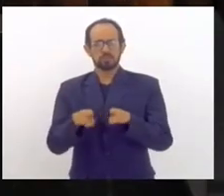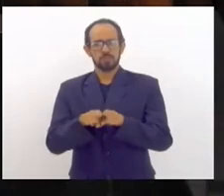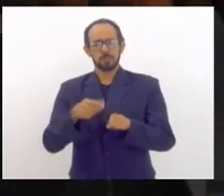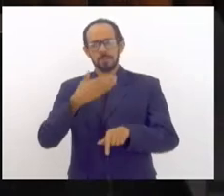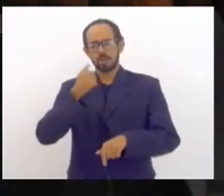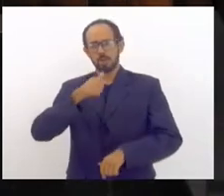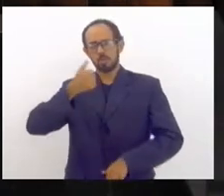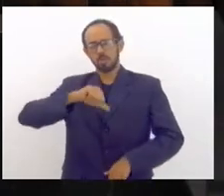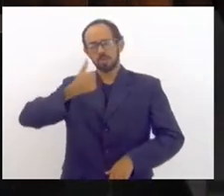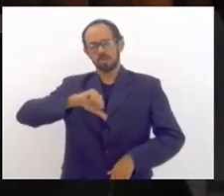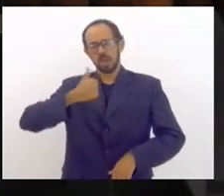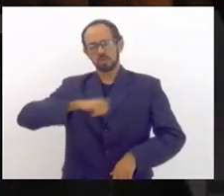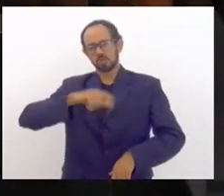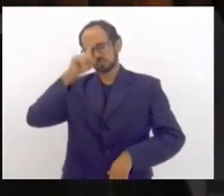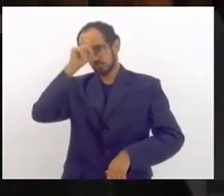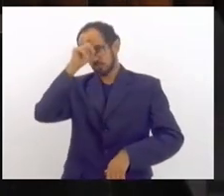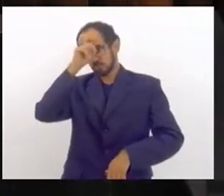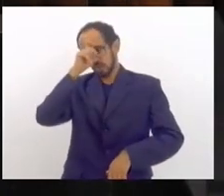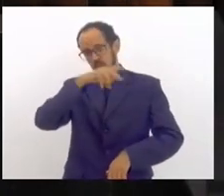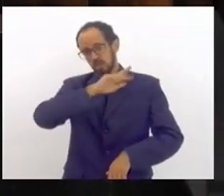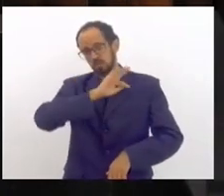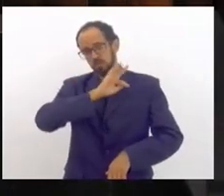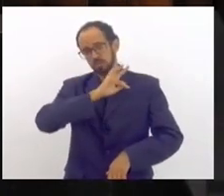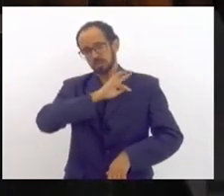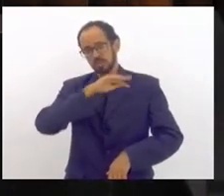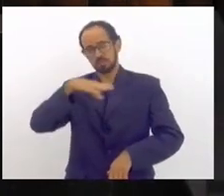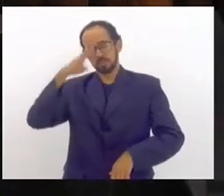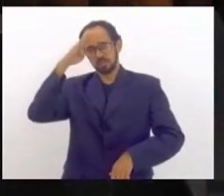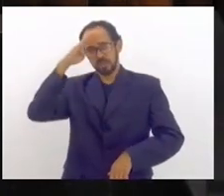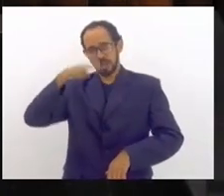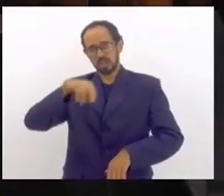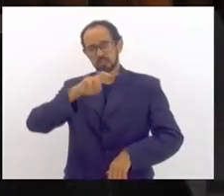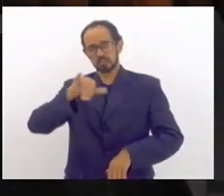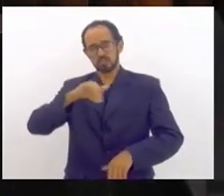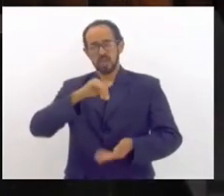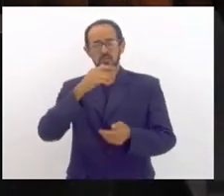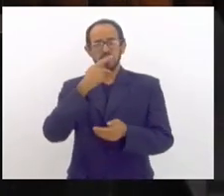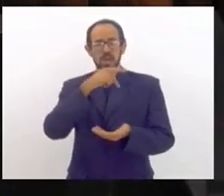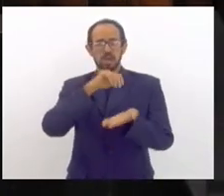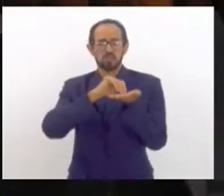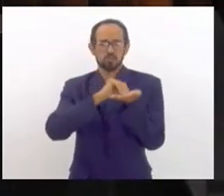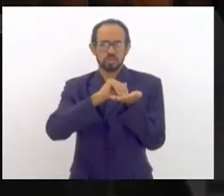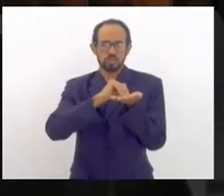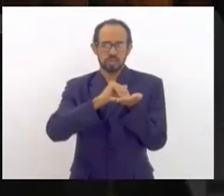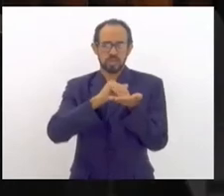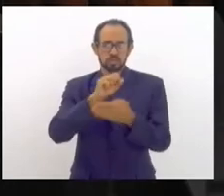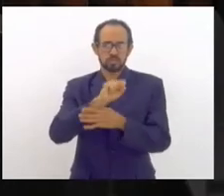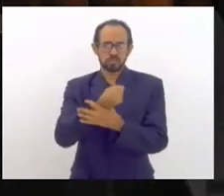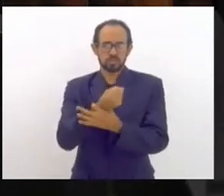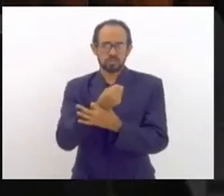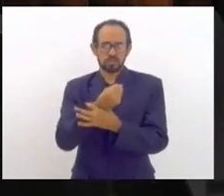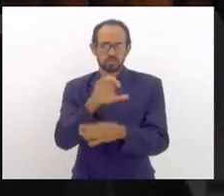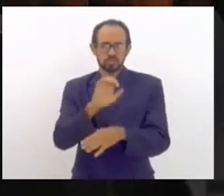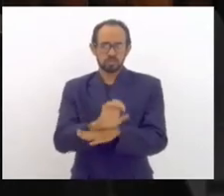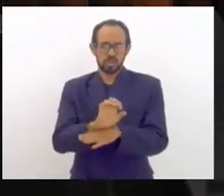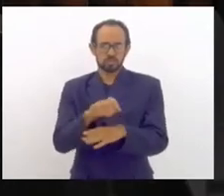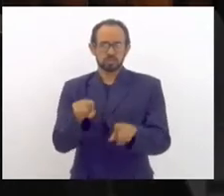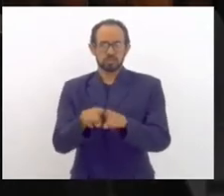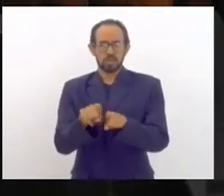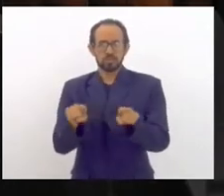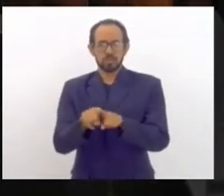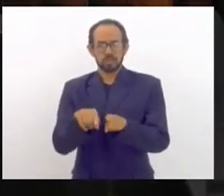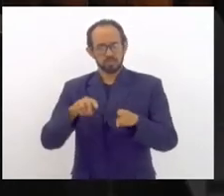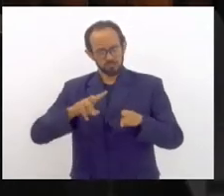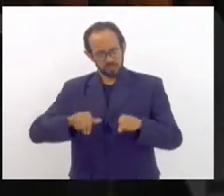do hospital da Polícia Militar. É uma pauta que a gente vai levar também para o secretário de Segurança do Estado. E a gente vai estar brigando e